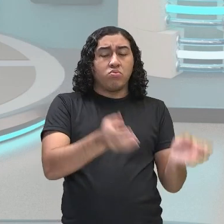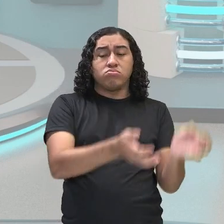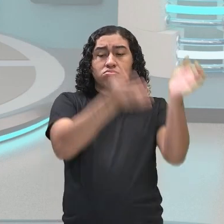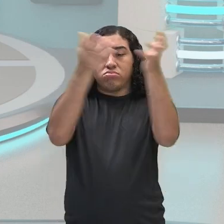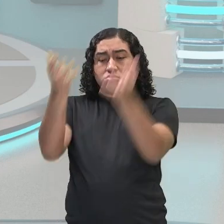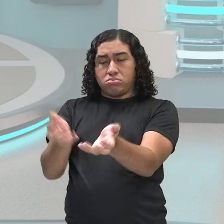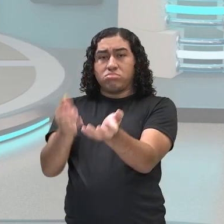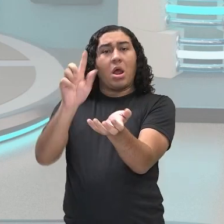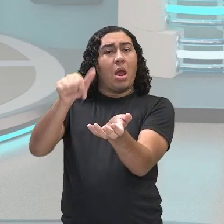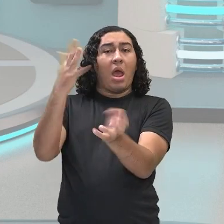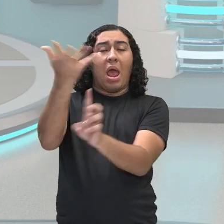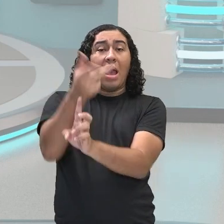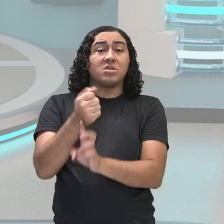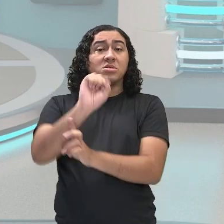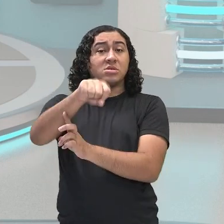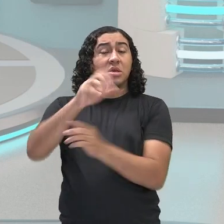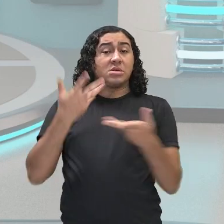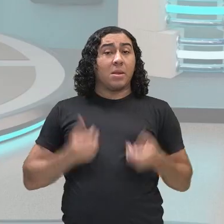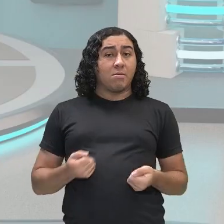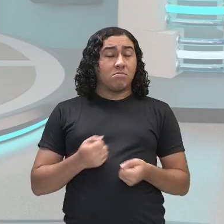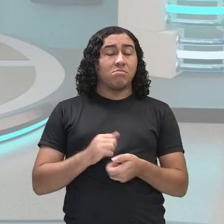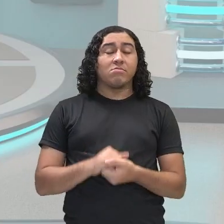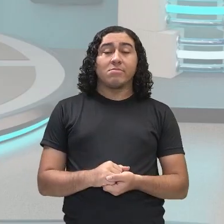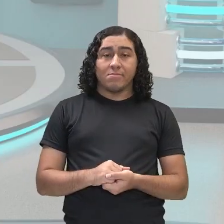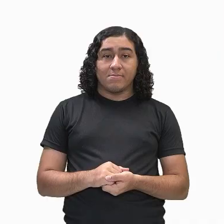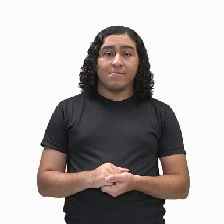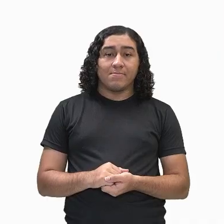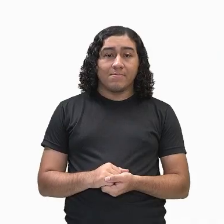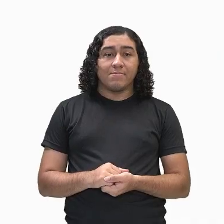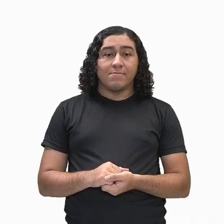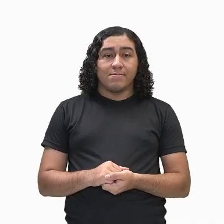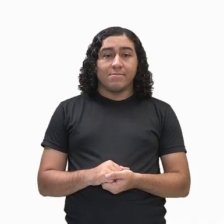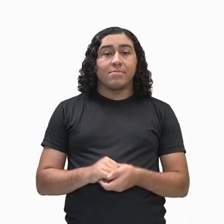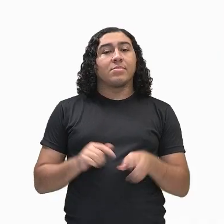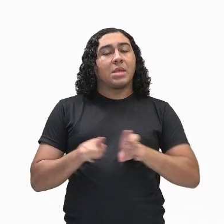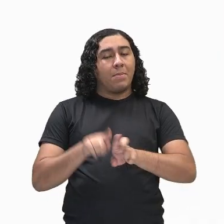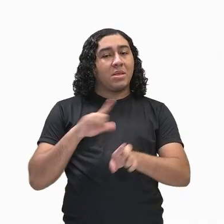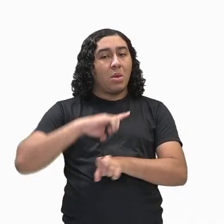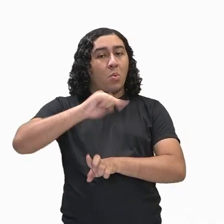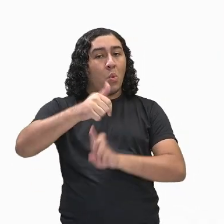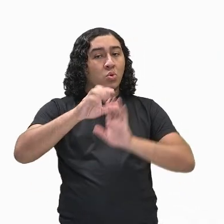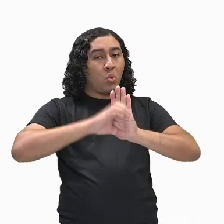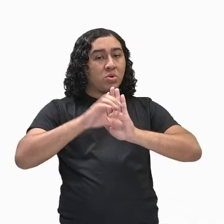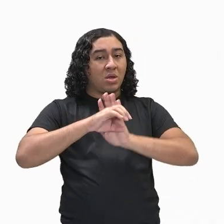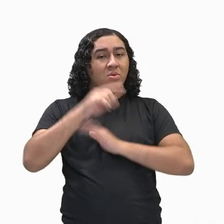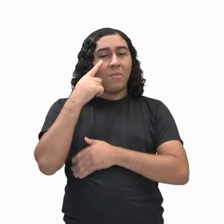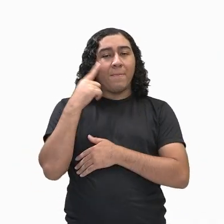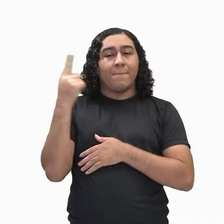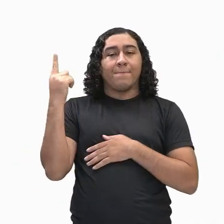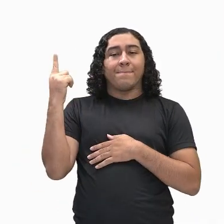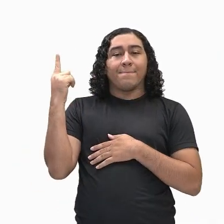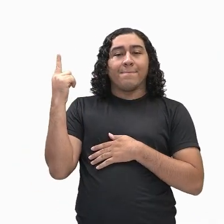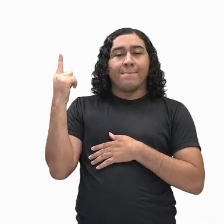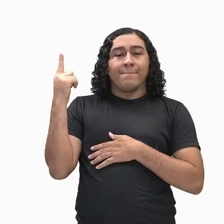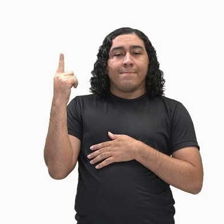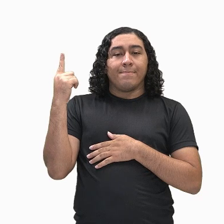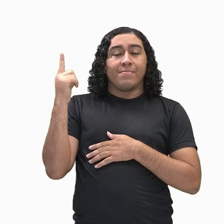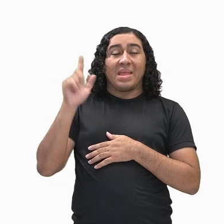ele é uma obra de arte. E a gente vai entrar num outro conceito, que é o de arte conceitual. A arte conceitual é